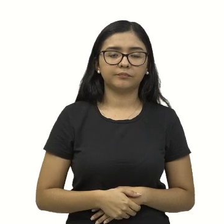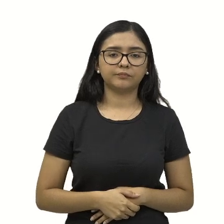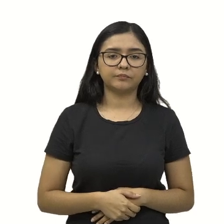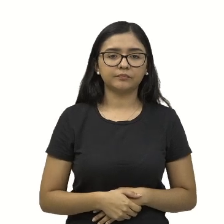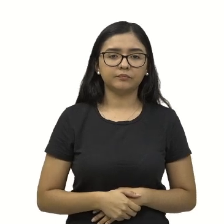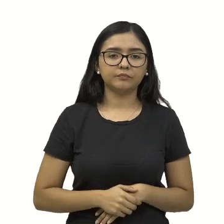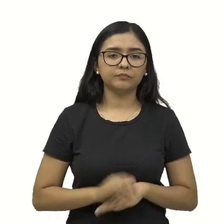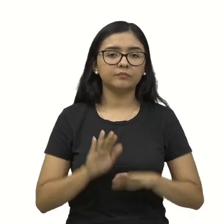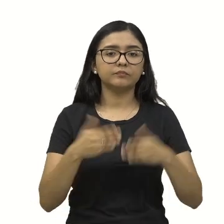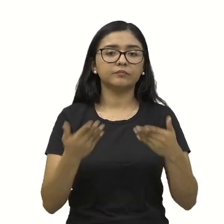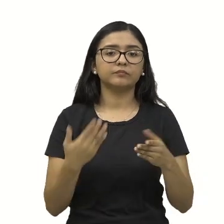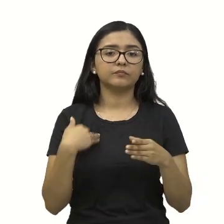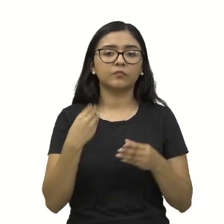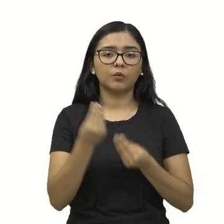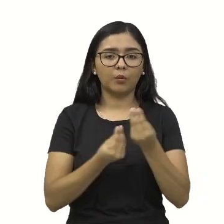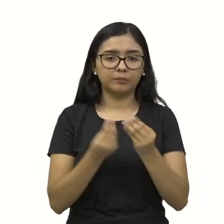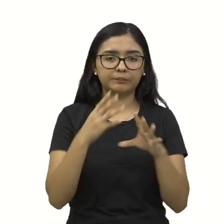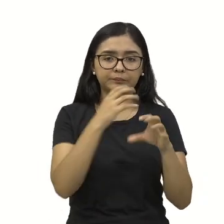Então vai ficar